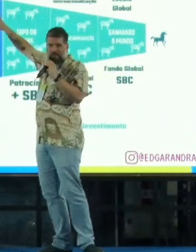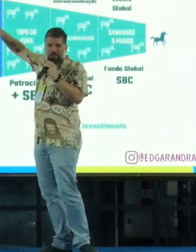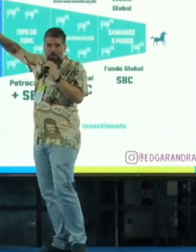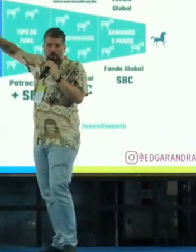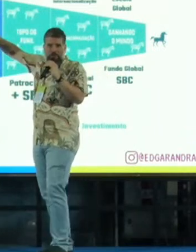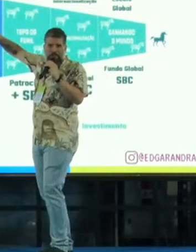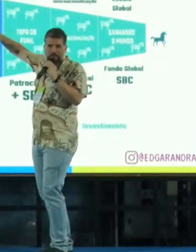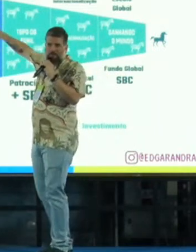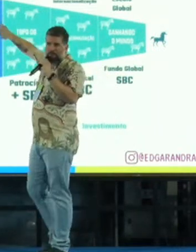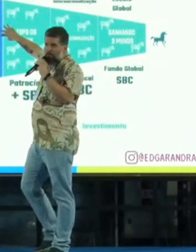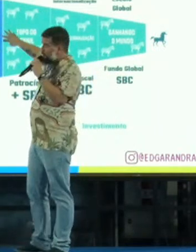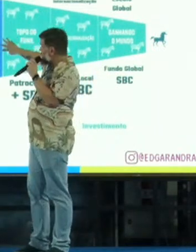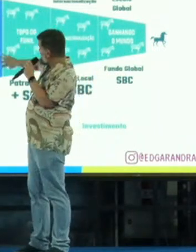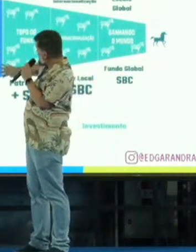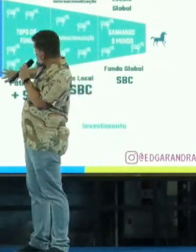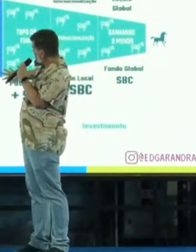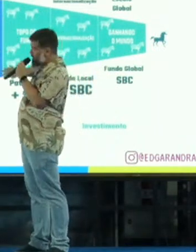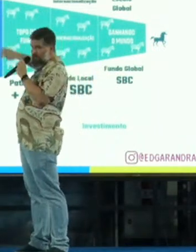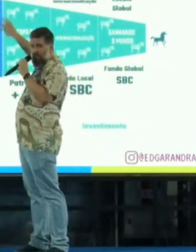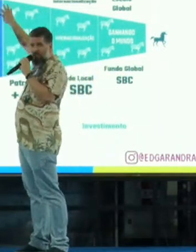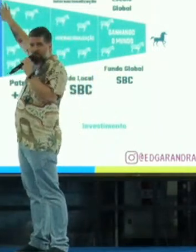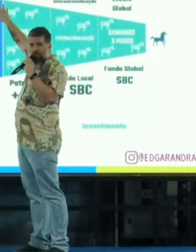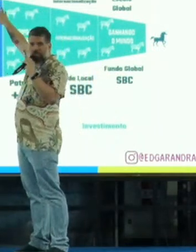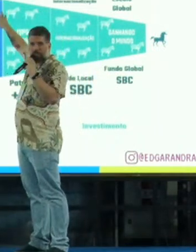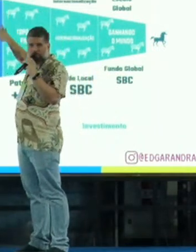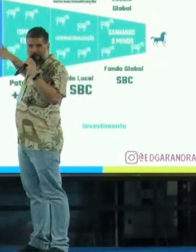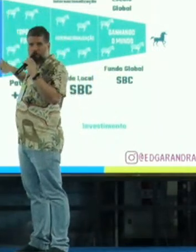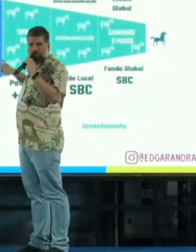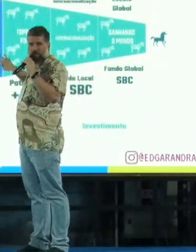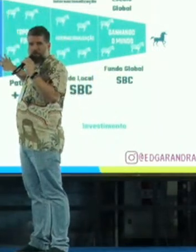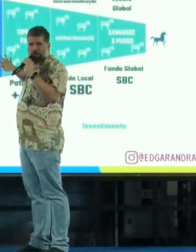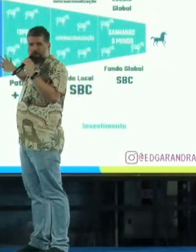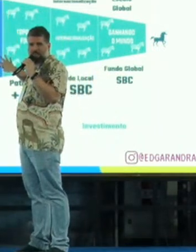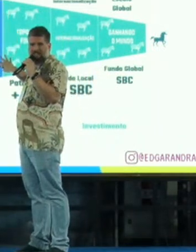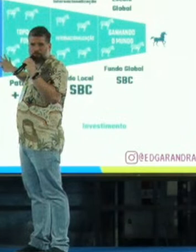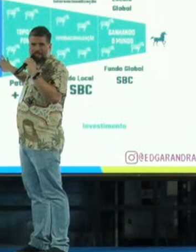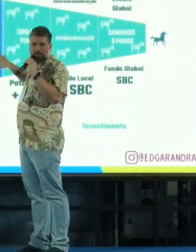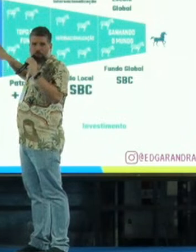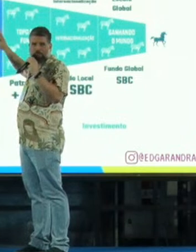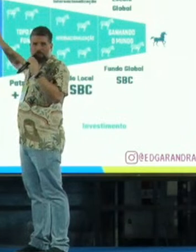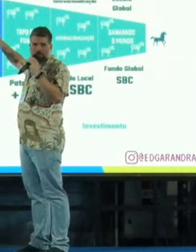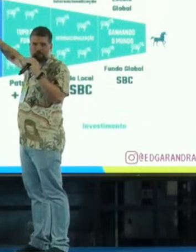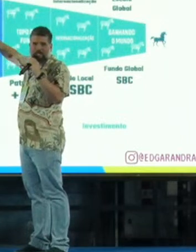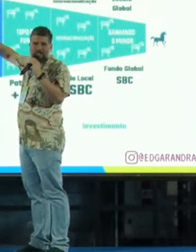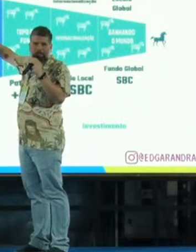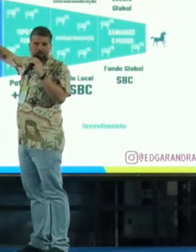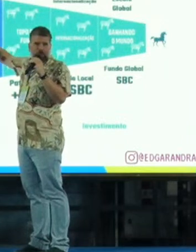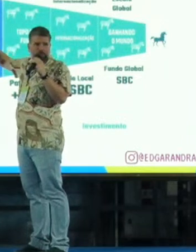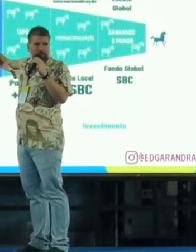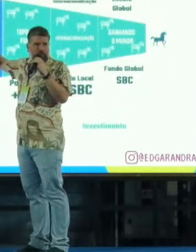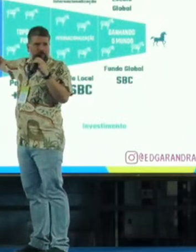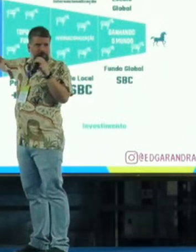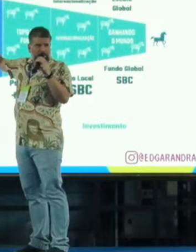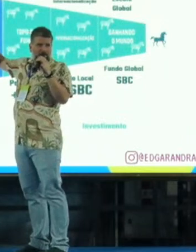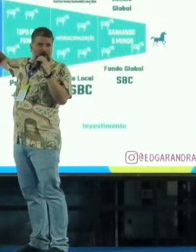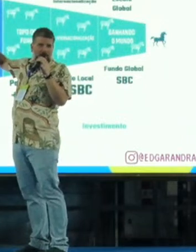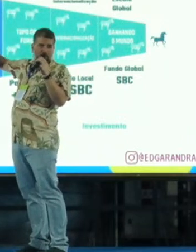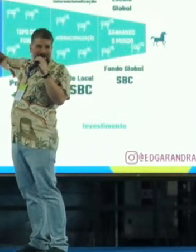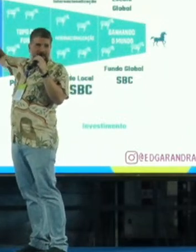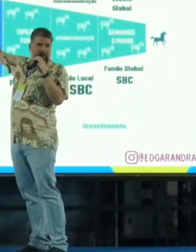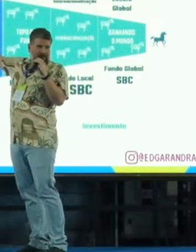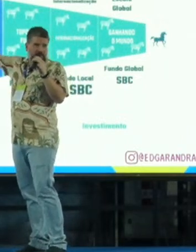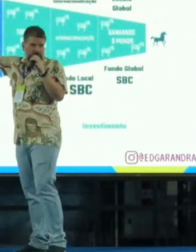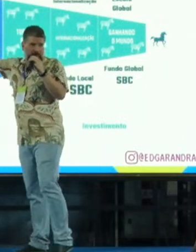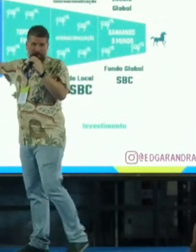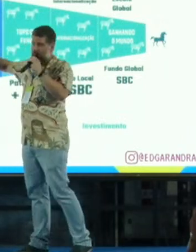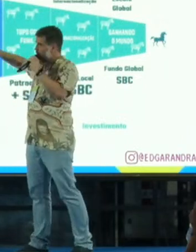Eu fiz as contas. Para ter 20 mil negócios investidos, a gente tem que botar 2 milhões de startups no topo do funil. Como é